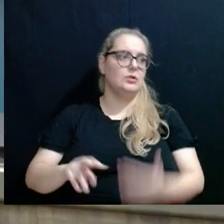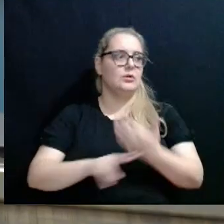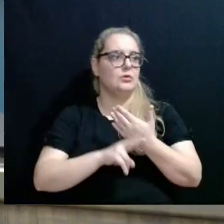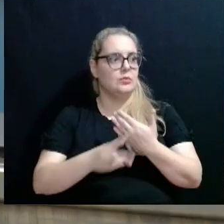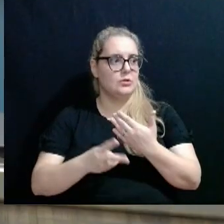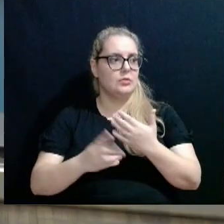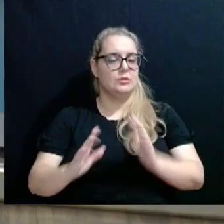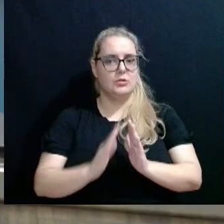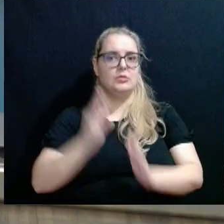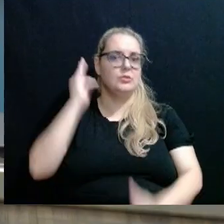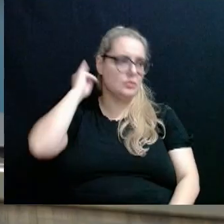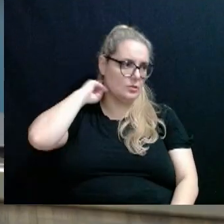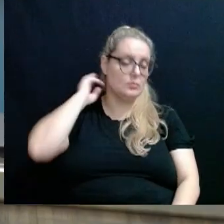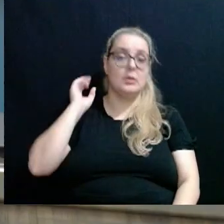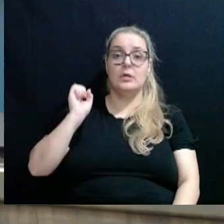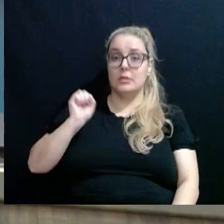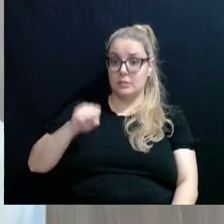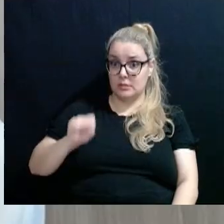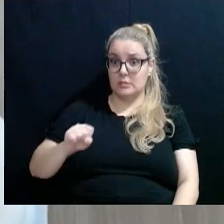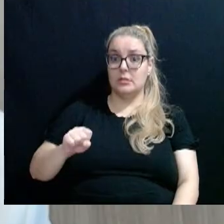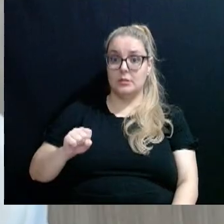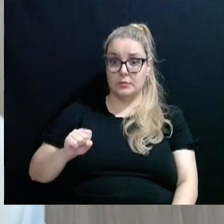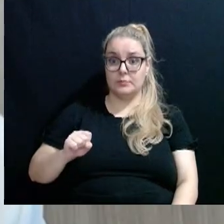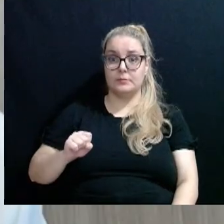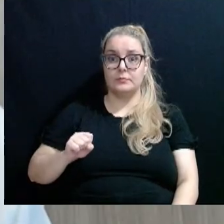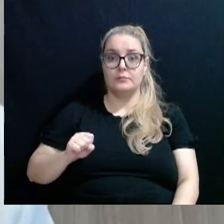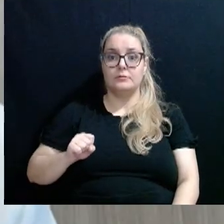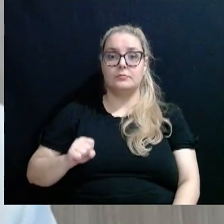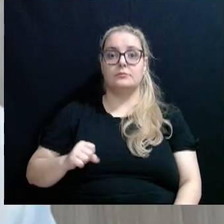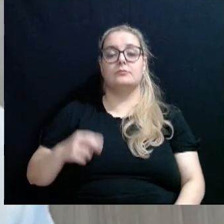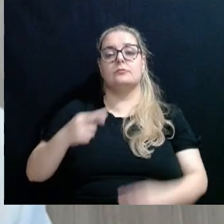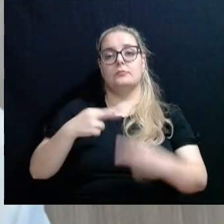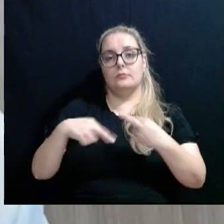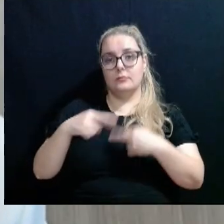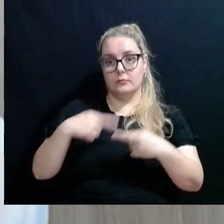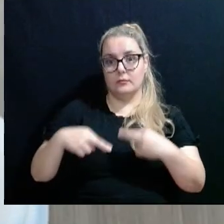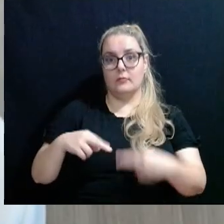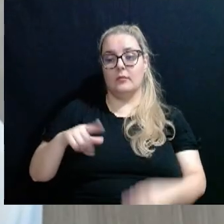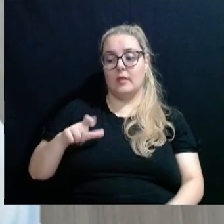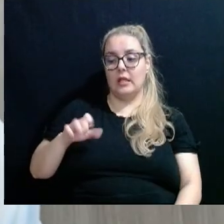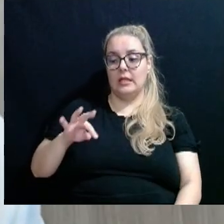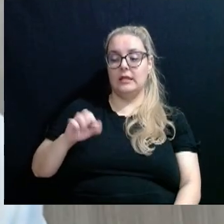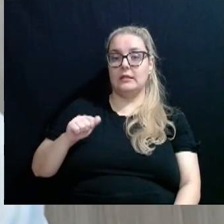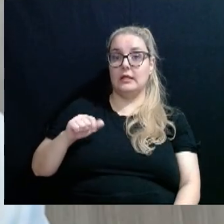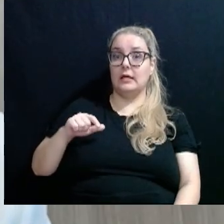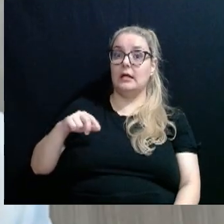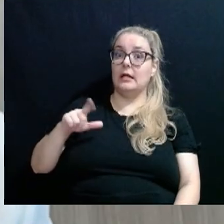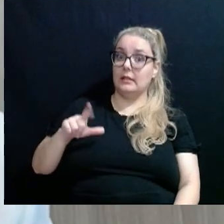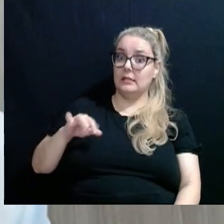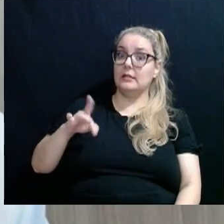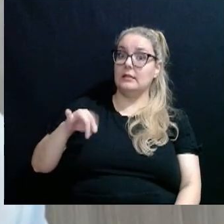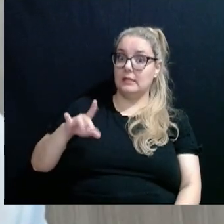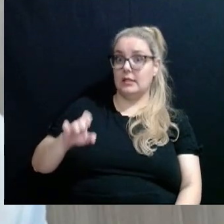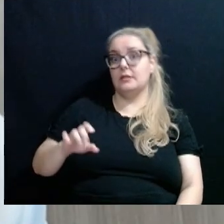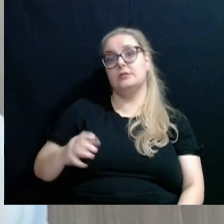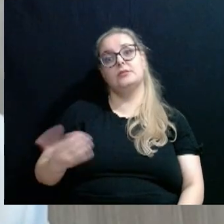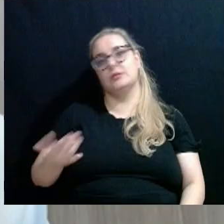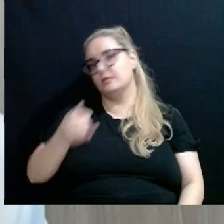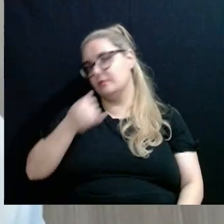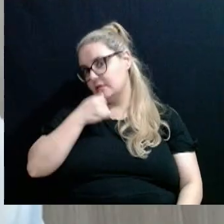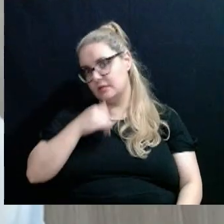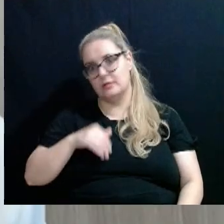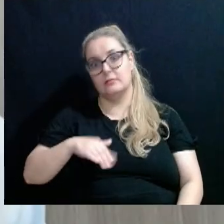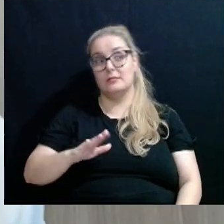de uma sequela diante a meningite? Sim, então, além da questão da letalidade, né, que são os